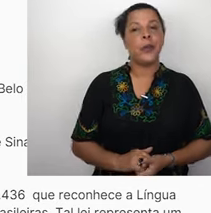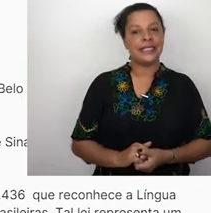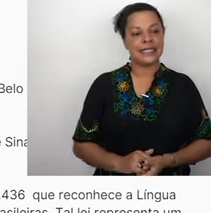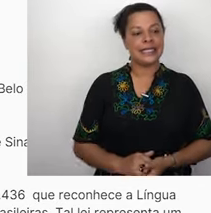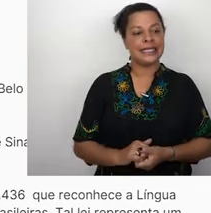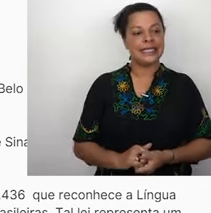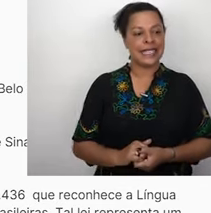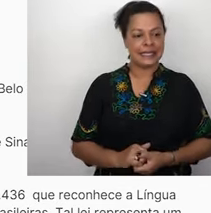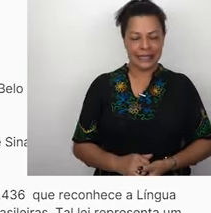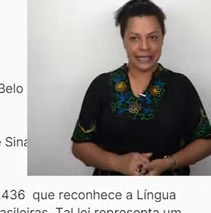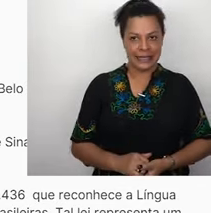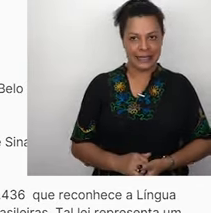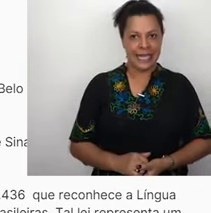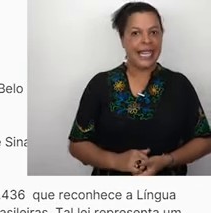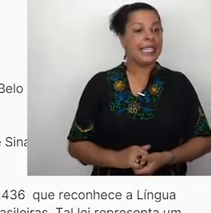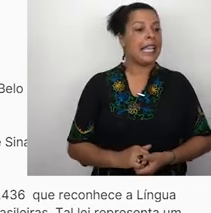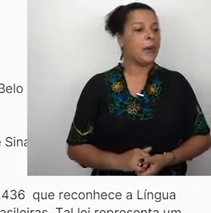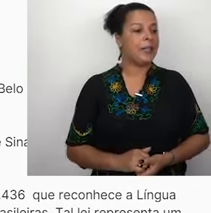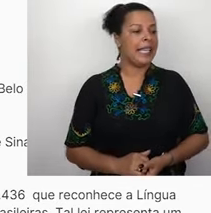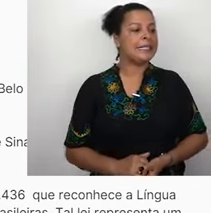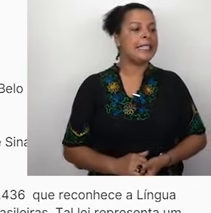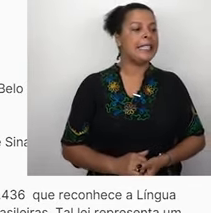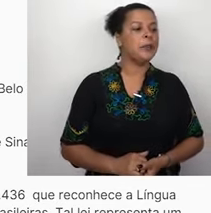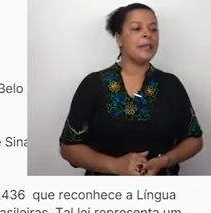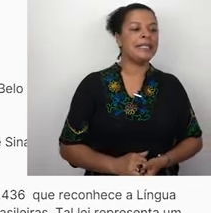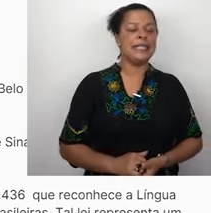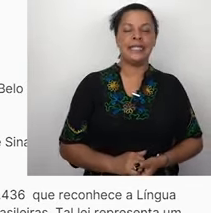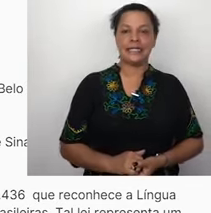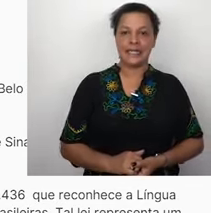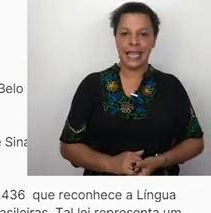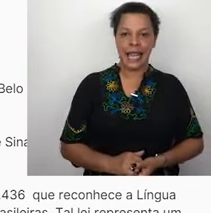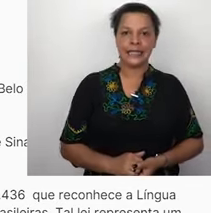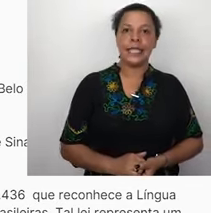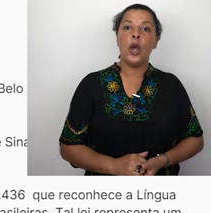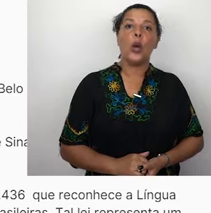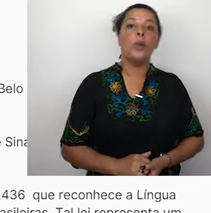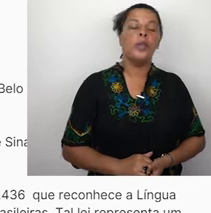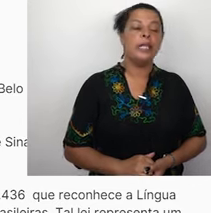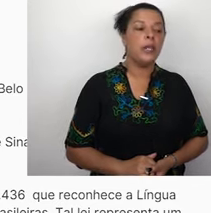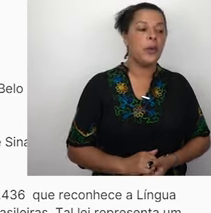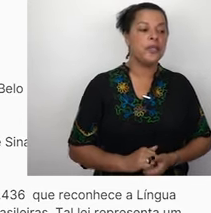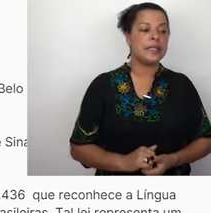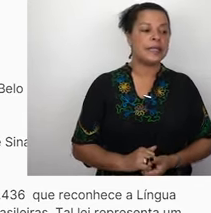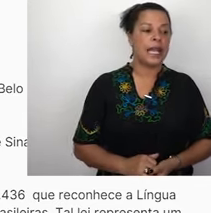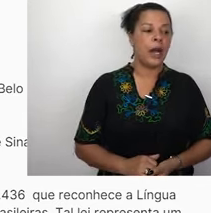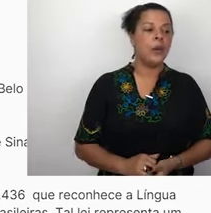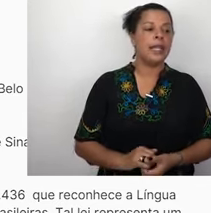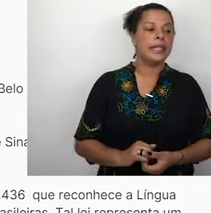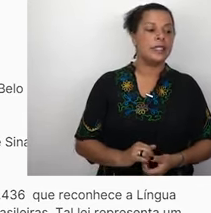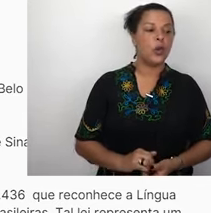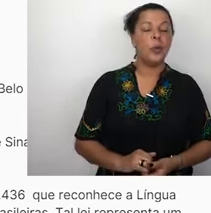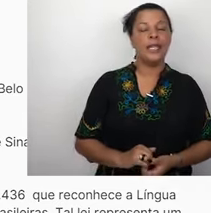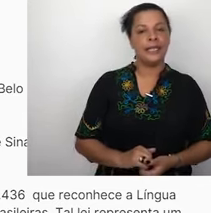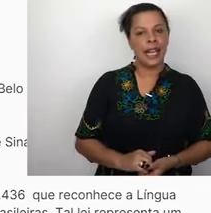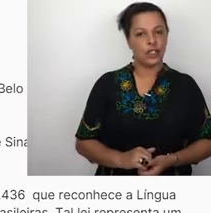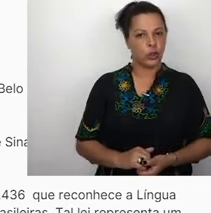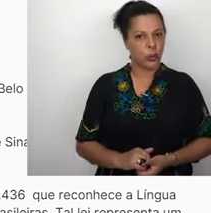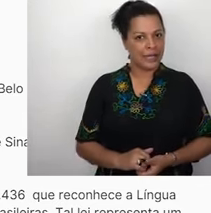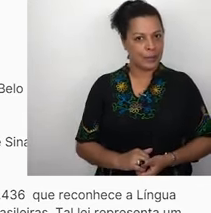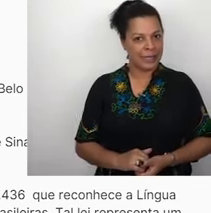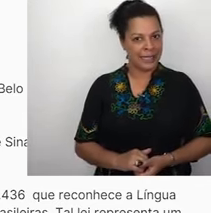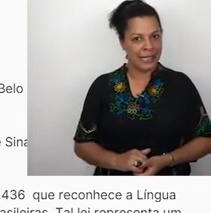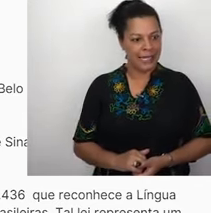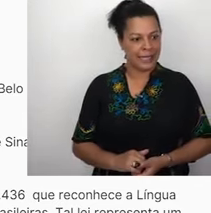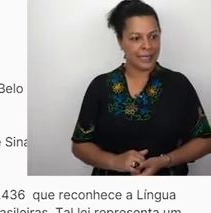Lei 10.436, que reconhece a língua brasileira de sinais como língua oficial das